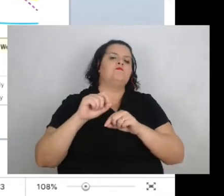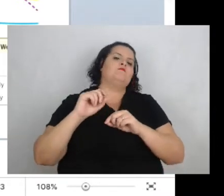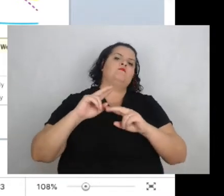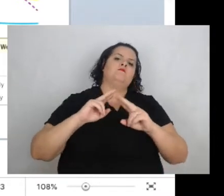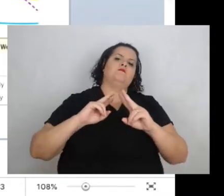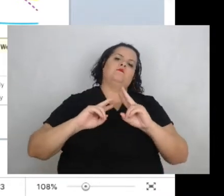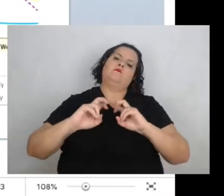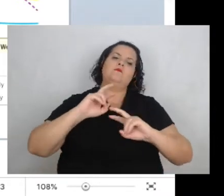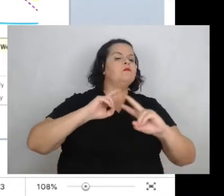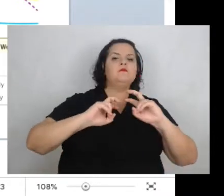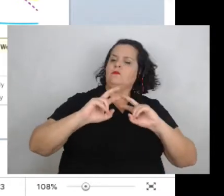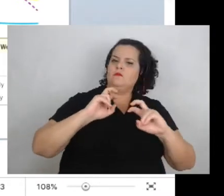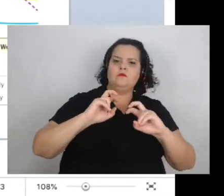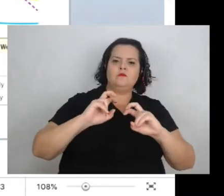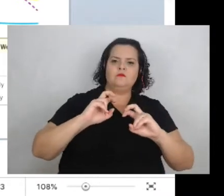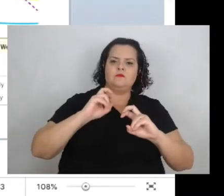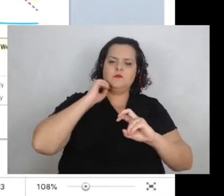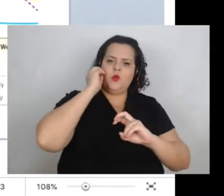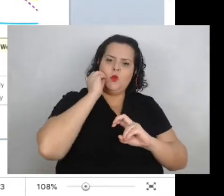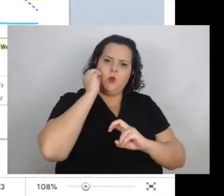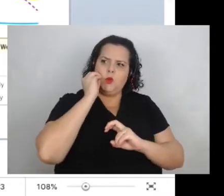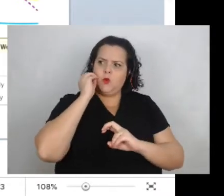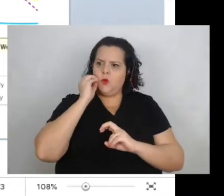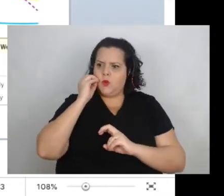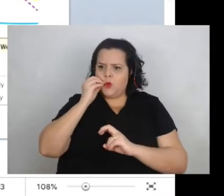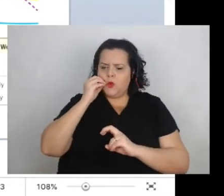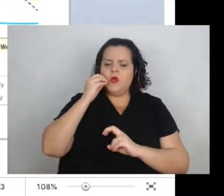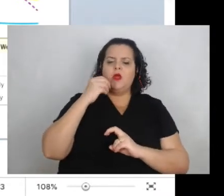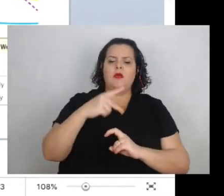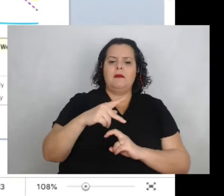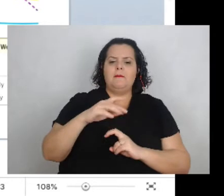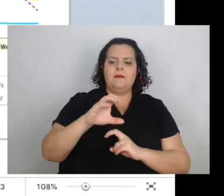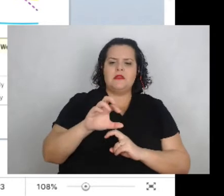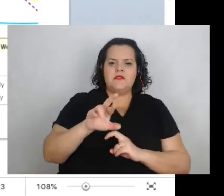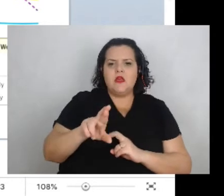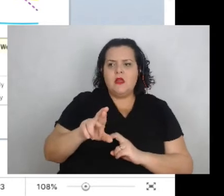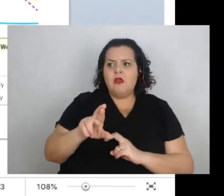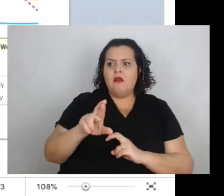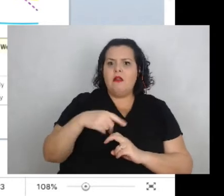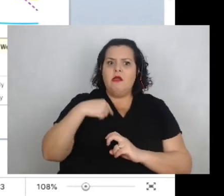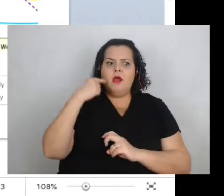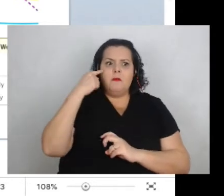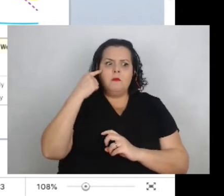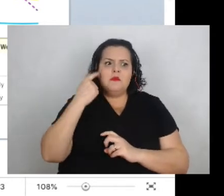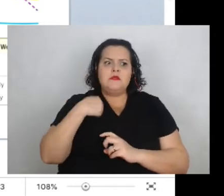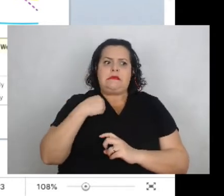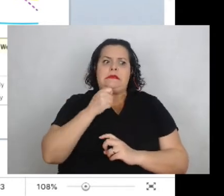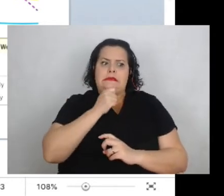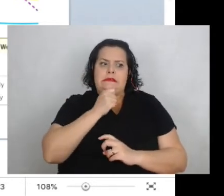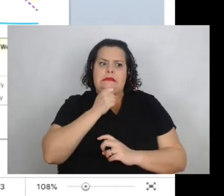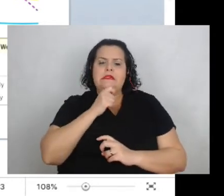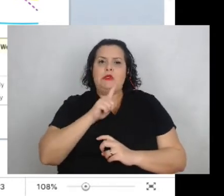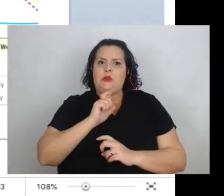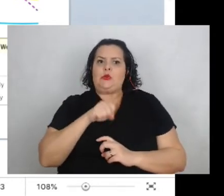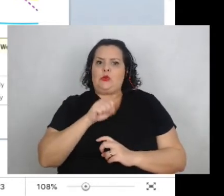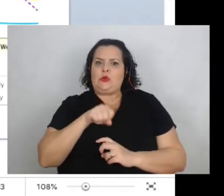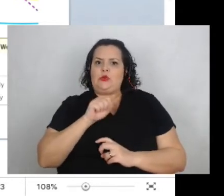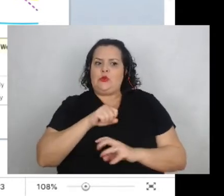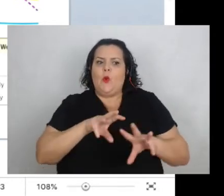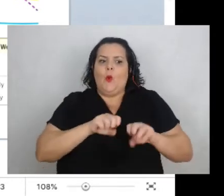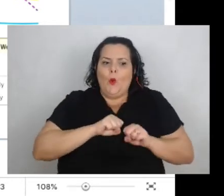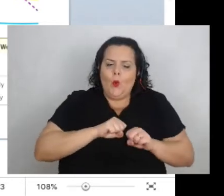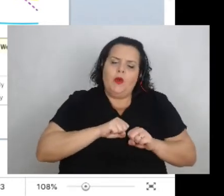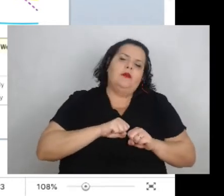o serviço para fazer um PCR, imaginando que possam ainda estar numa fase de infecção